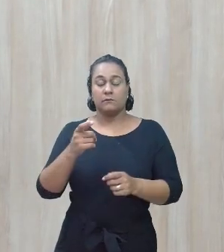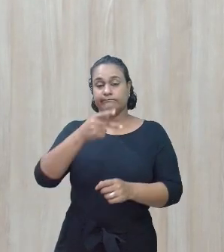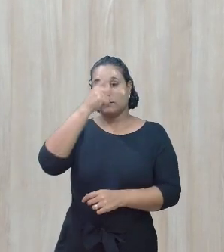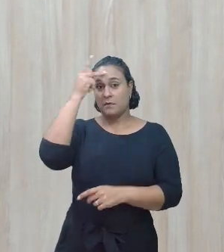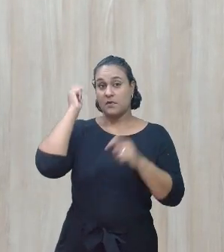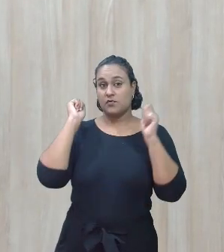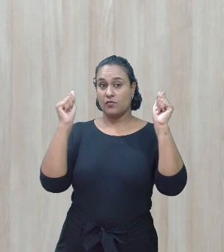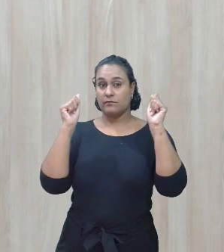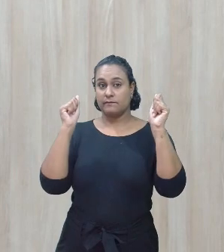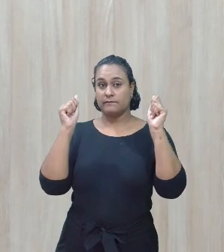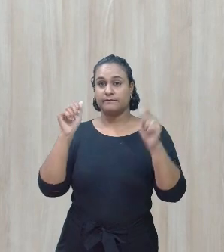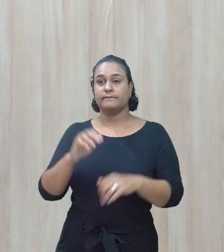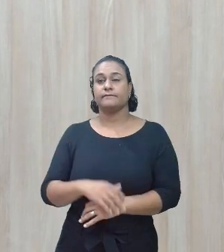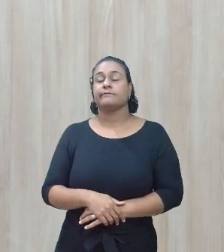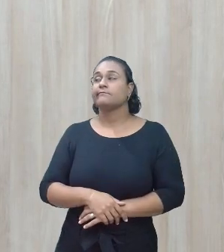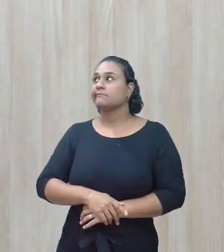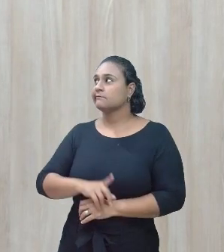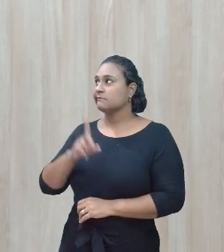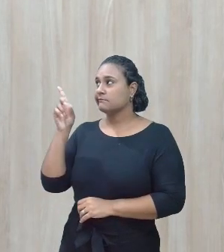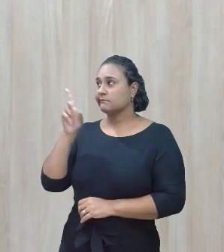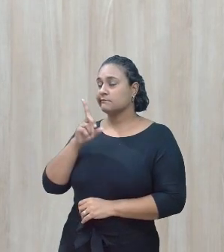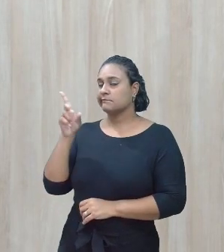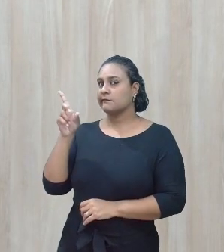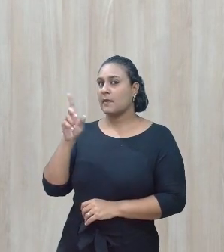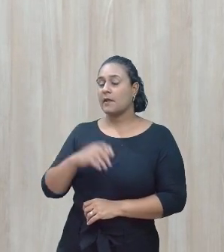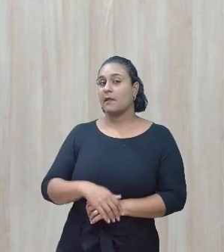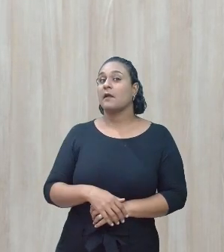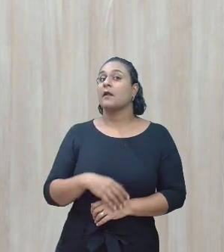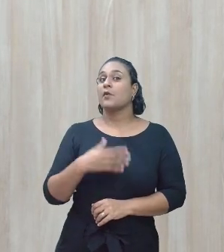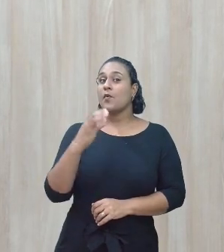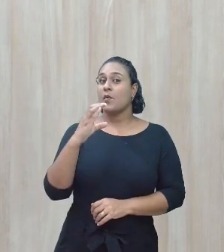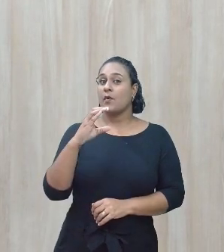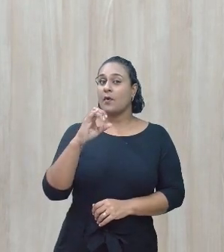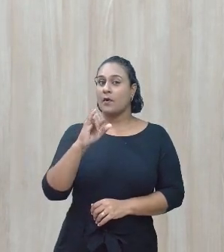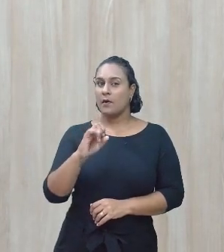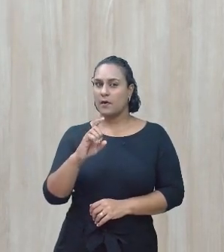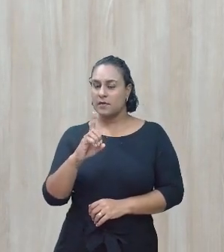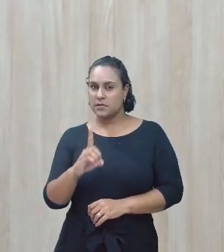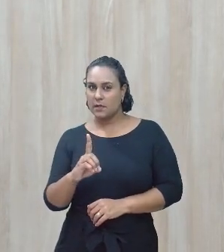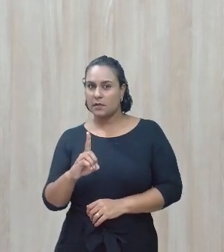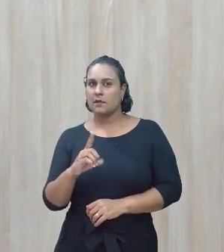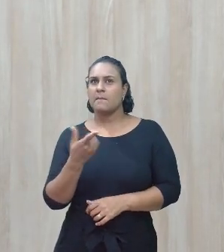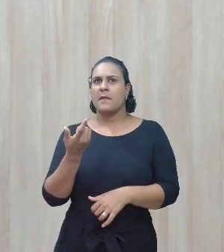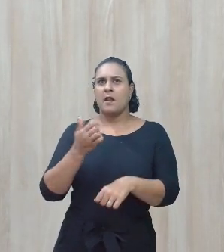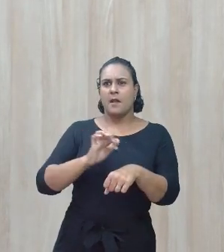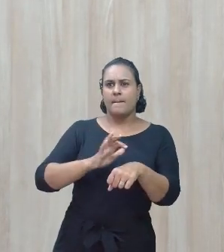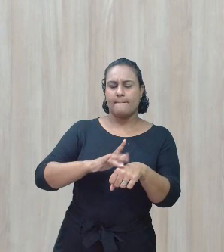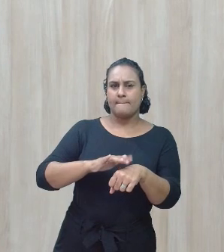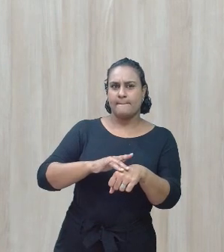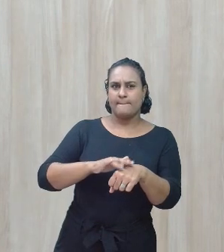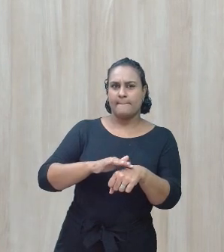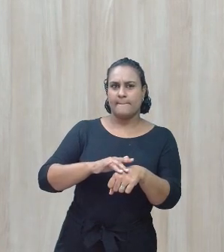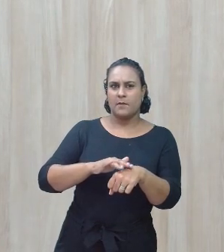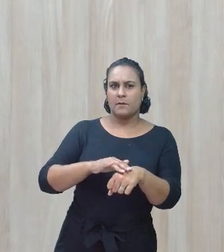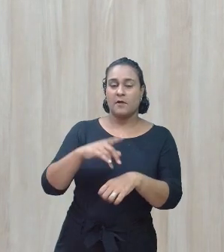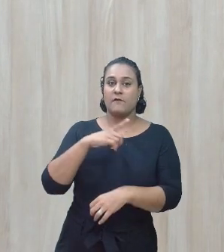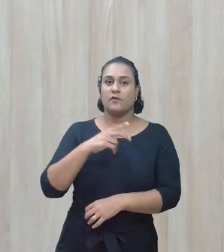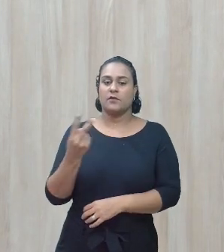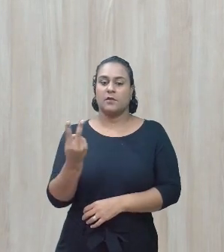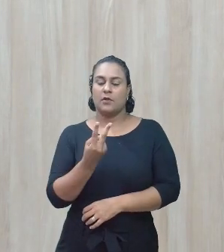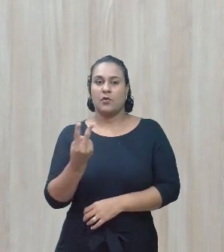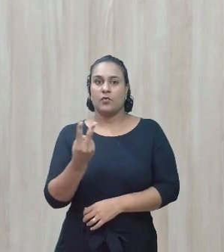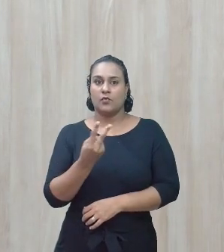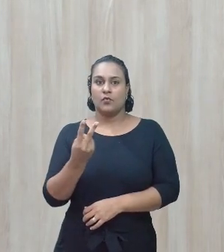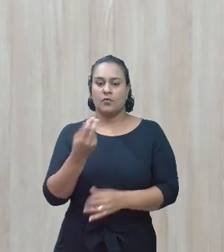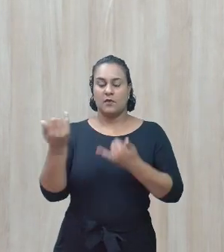segundo gráfico, a gente vai ter que, para cada CID, para cada situação aqui, eu vou ter duas leituras